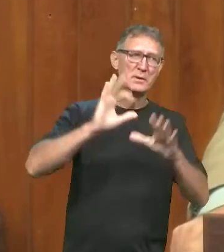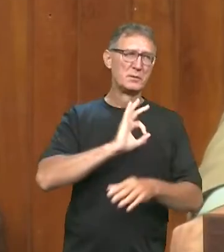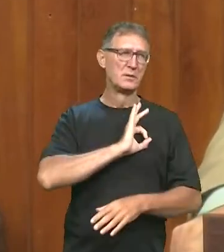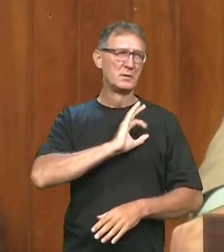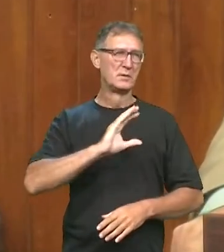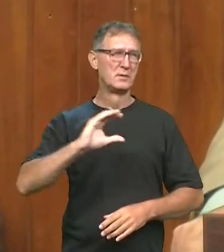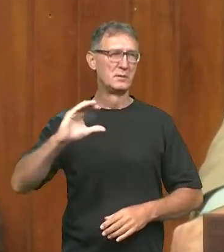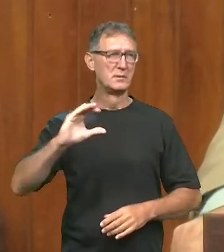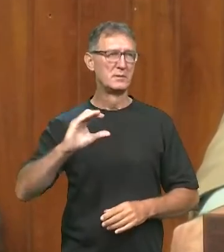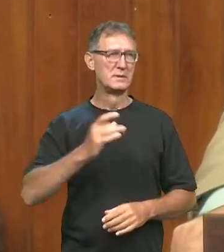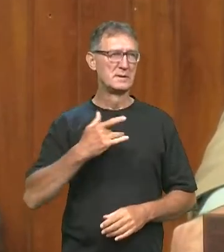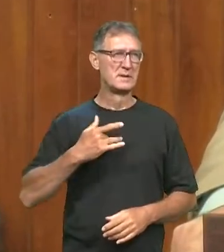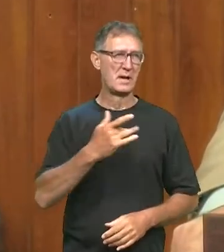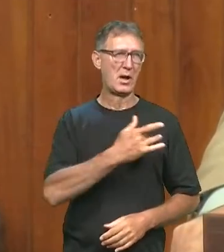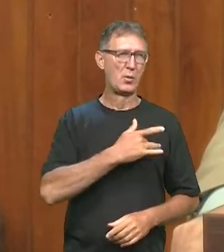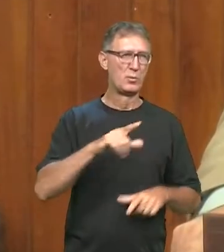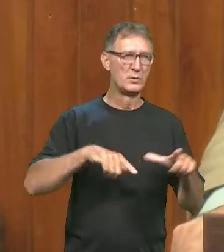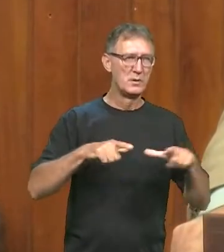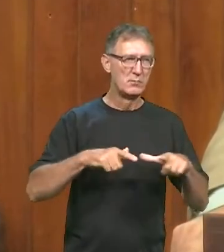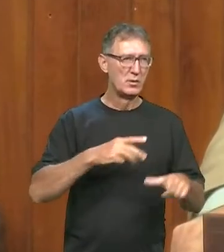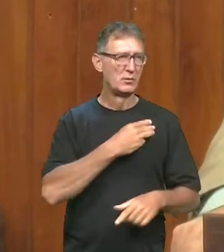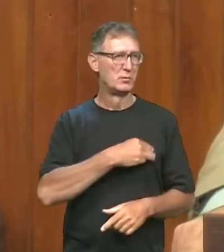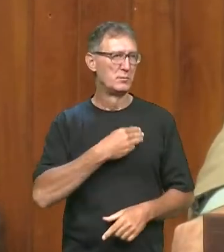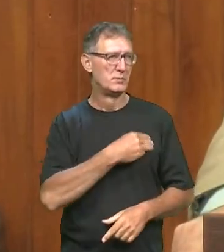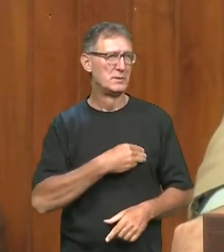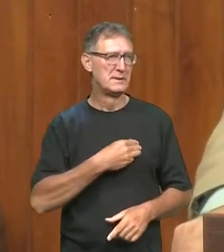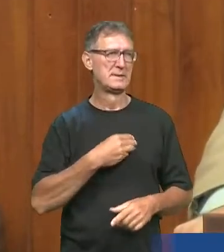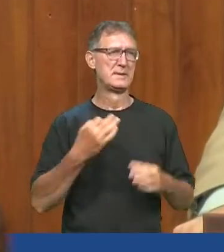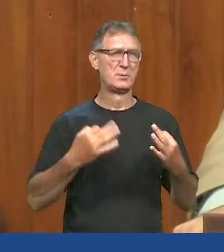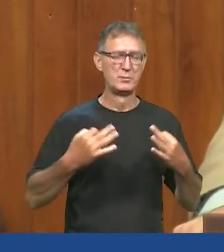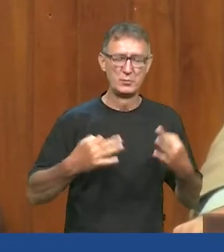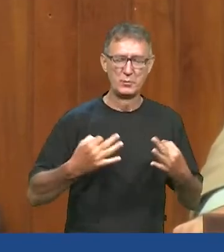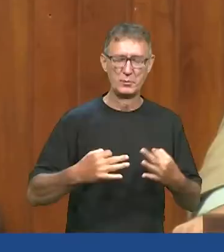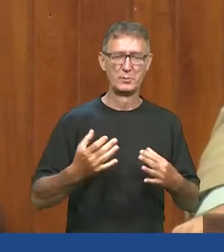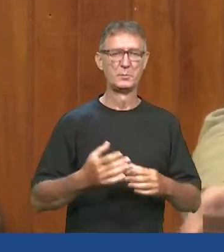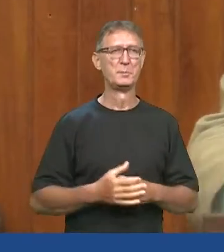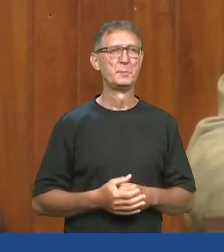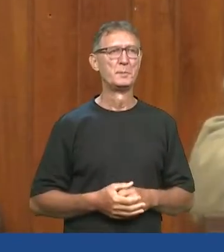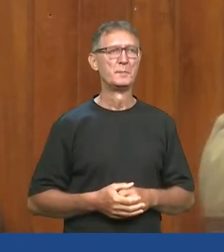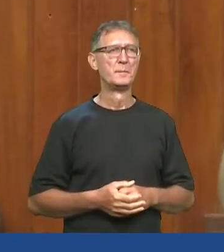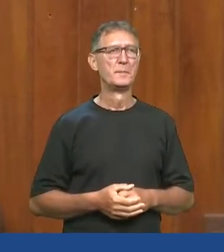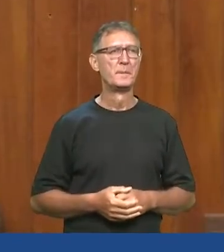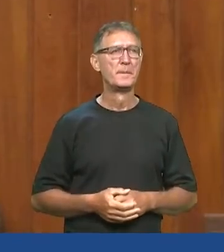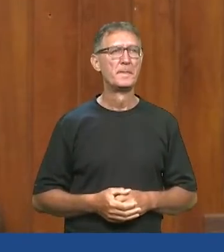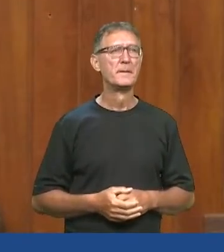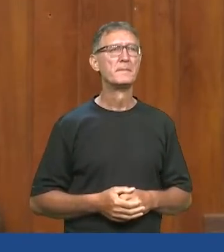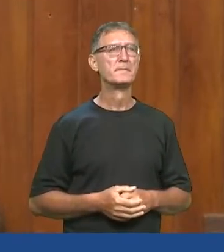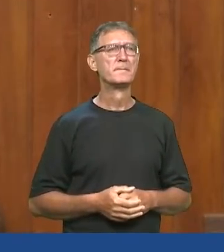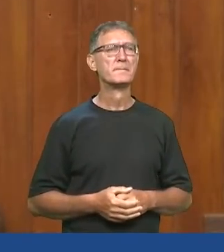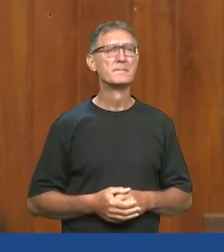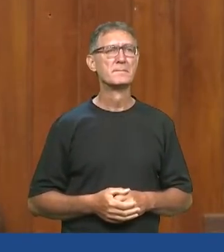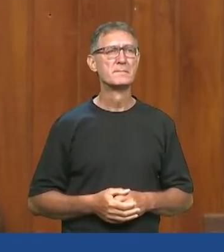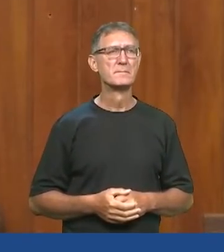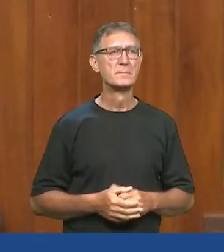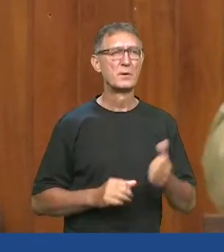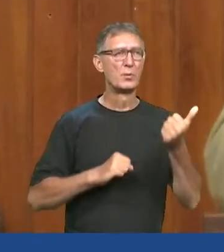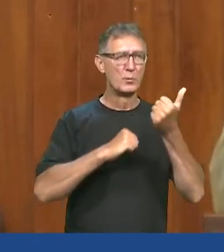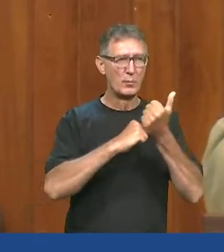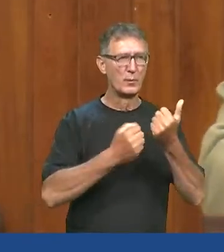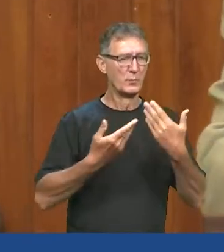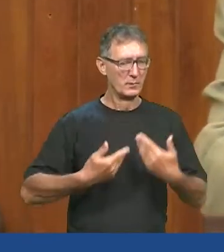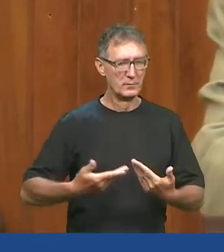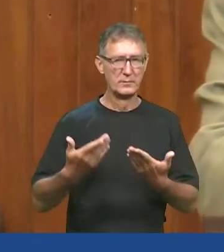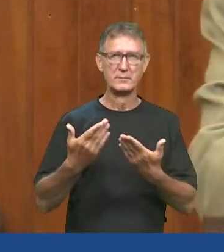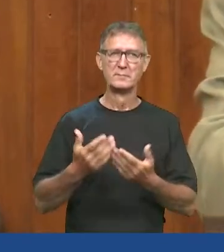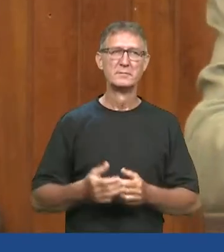continue dando saúde, porque o trabalho de vocês, a missão de vocês é árdua, meus irmãos. E contem com o nosso apoio. Tinha